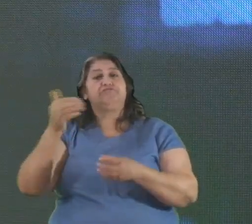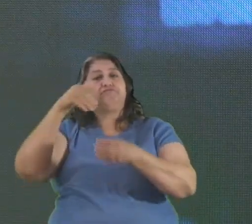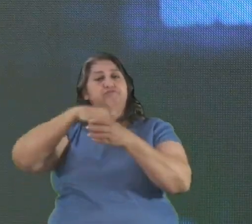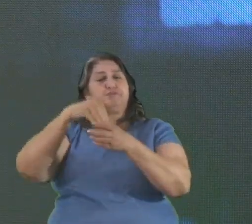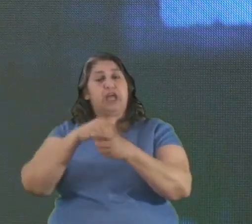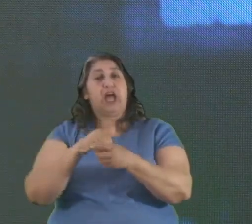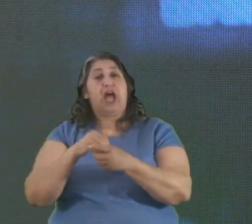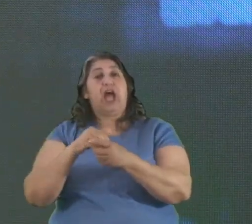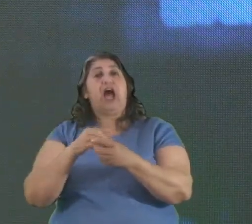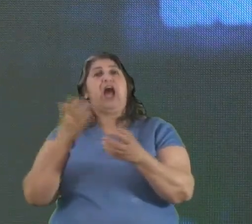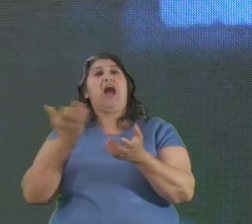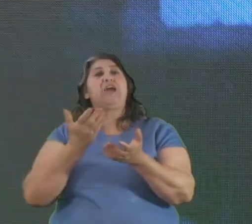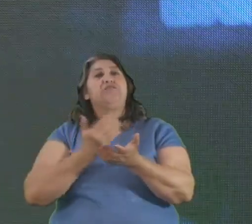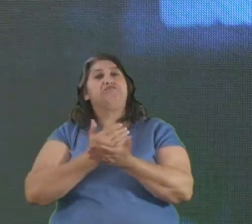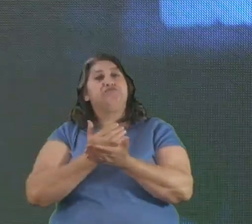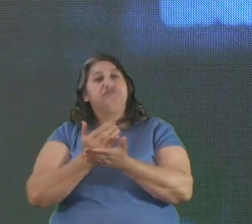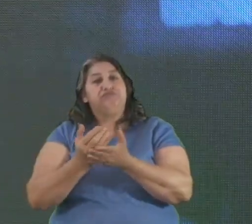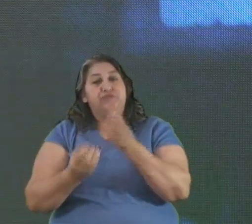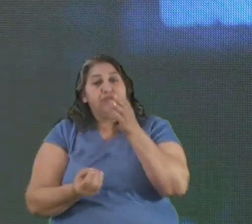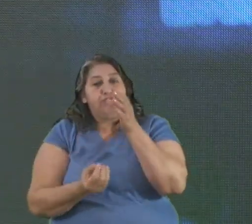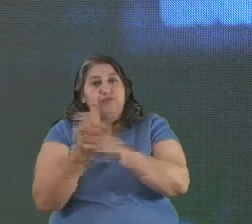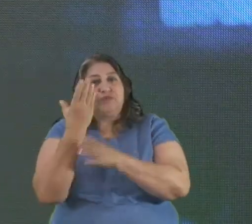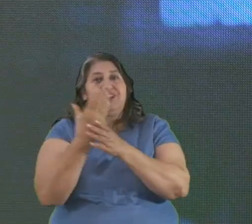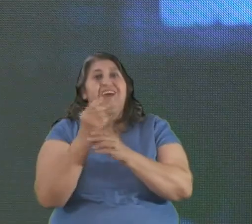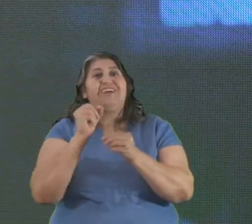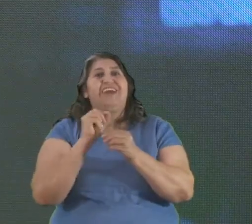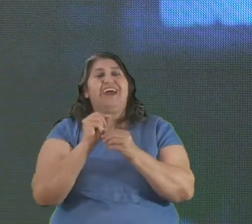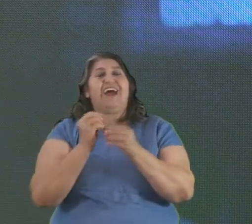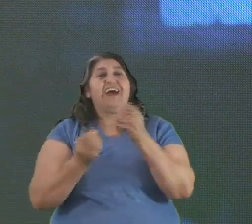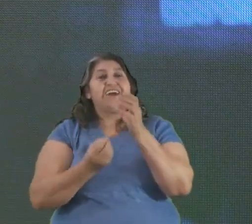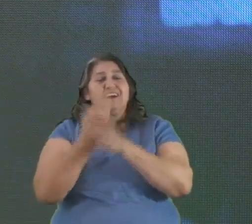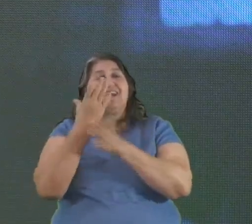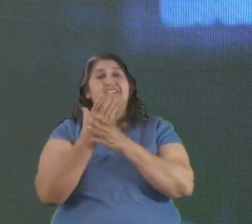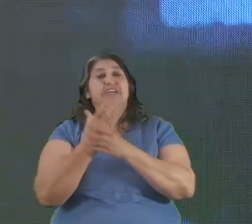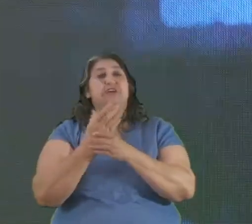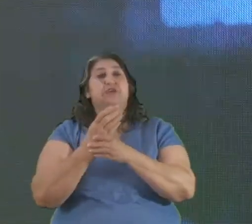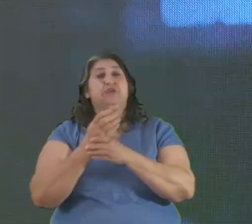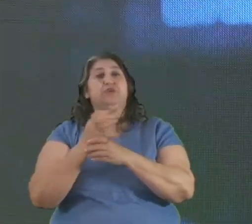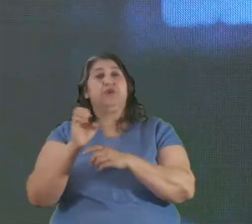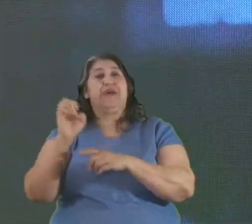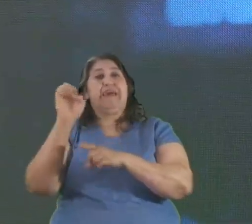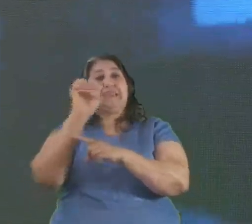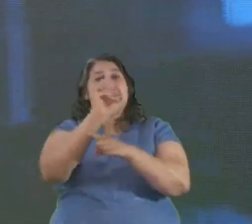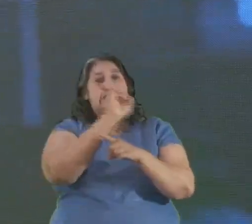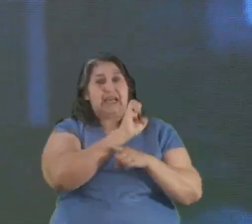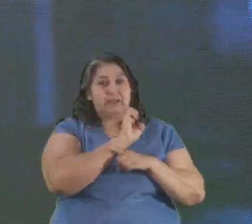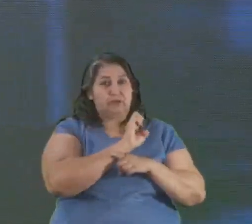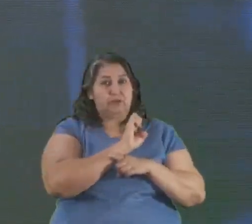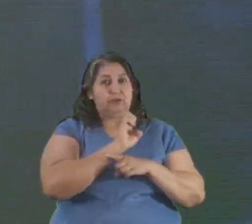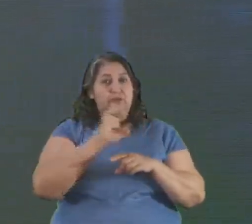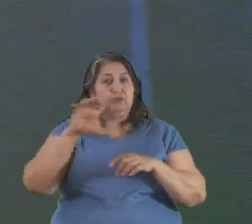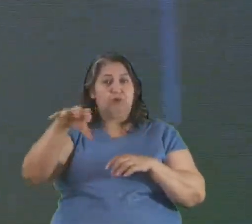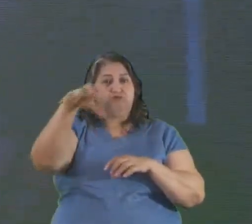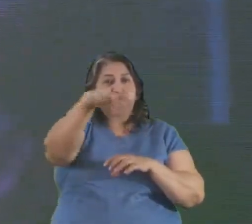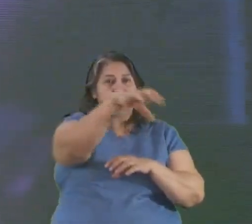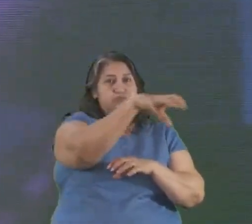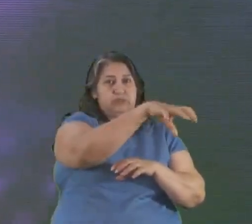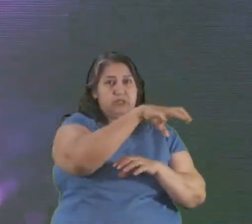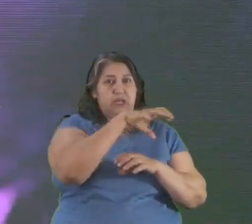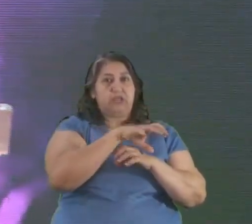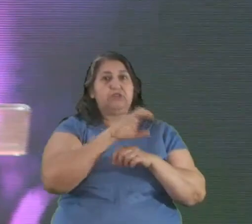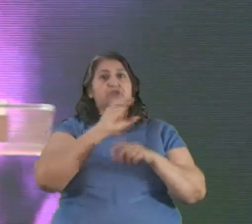Estado de Israel, o Estado moderno de Israel, e dividiram então a